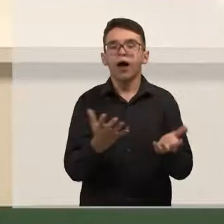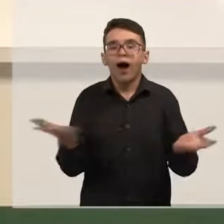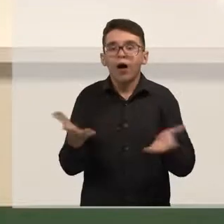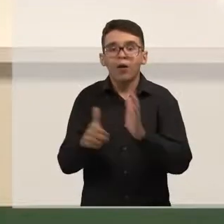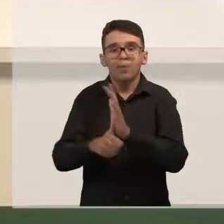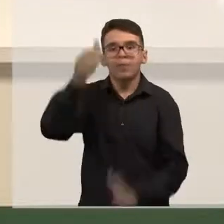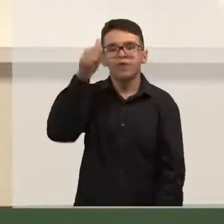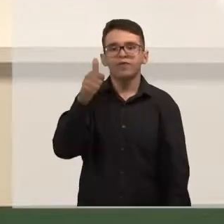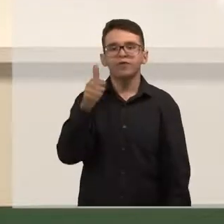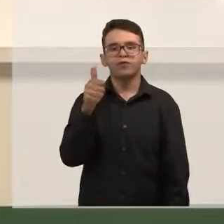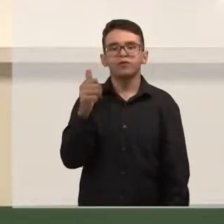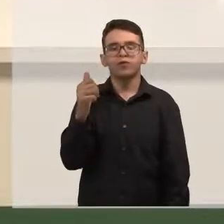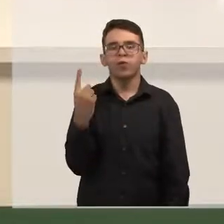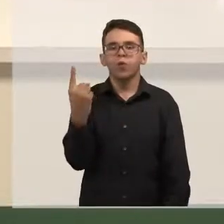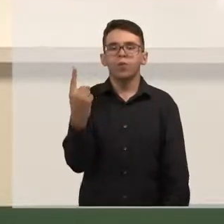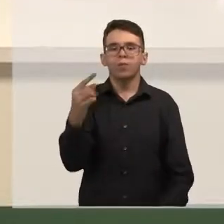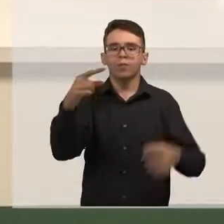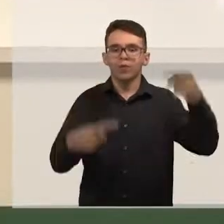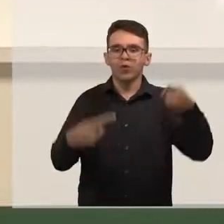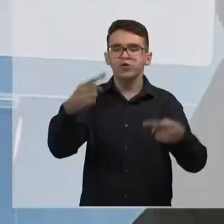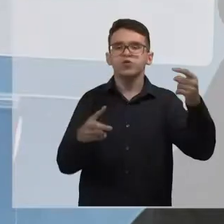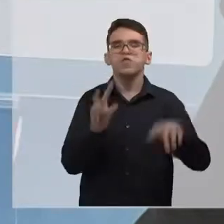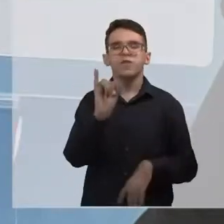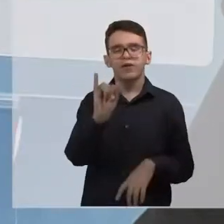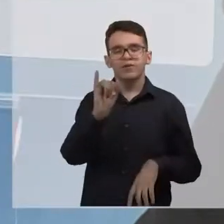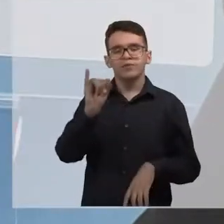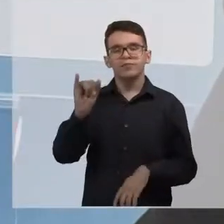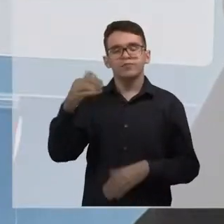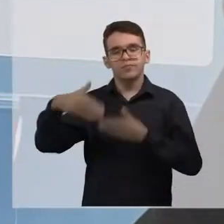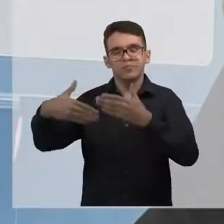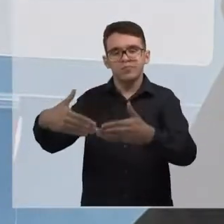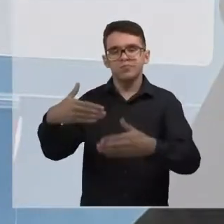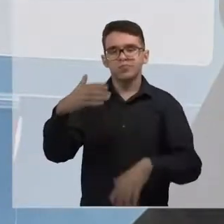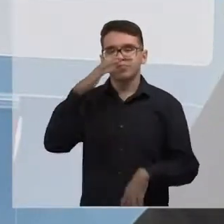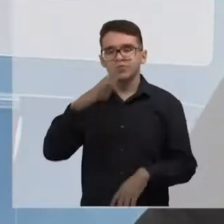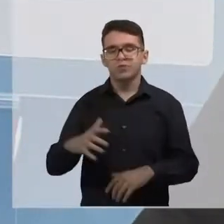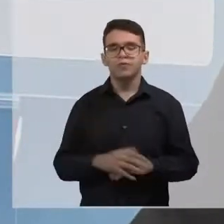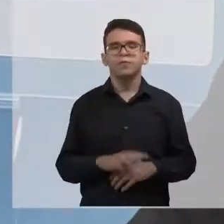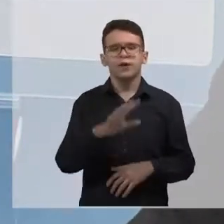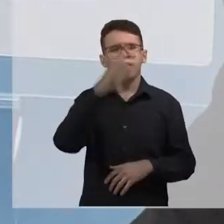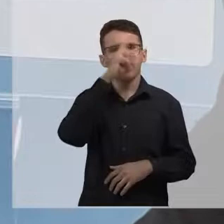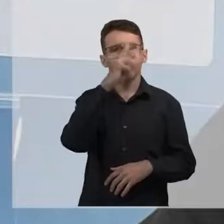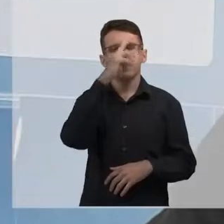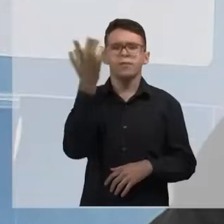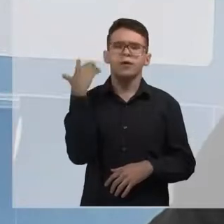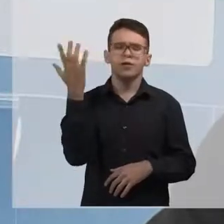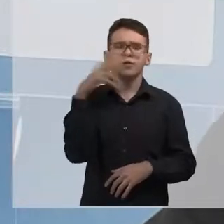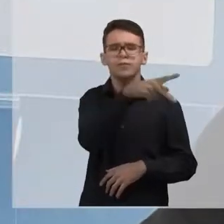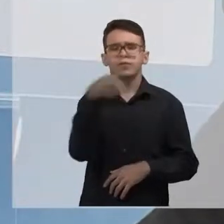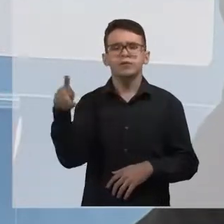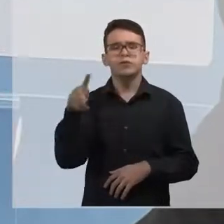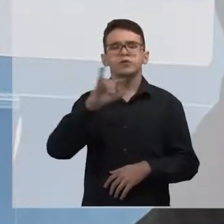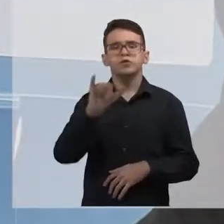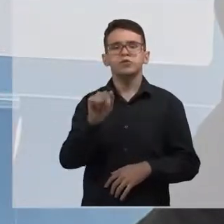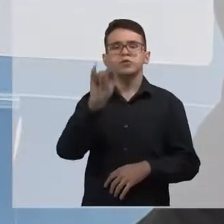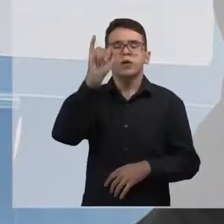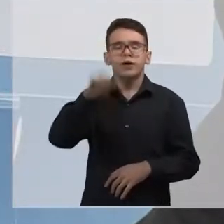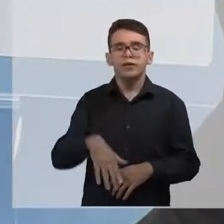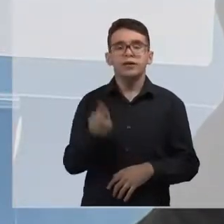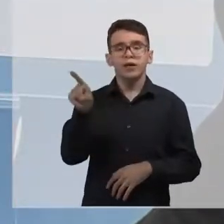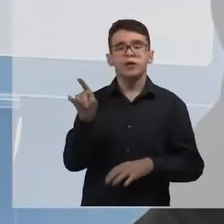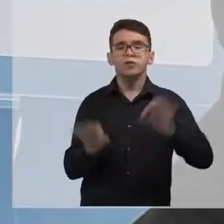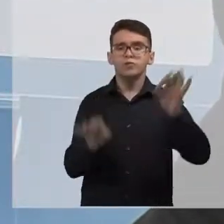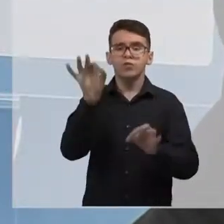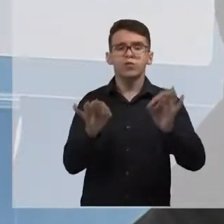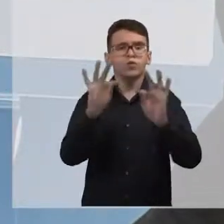2 anos. Em 2 anos, o mesmo Supremo Tribunal Federal, quando era presidido por Joaquim Barbosa, julgou todos os envolvidos na